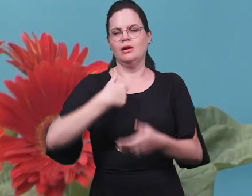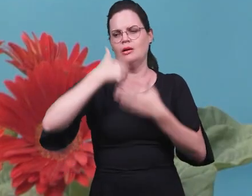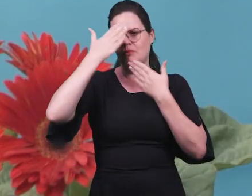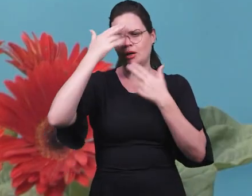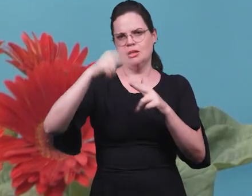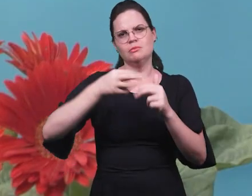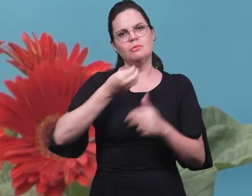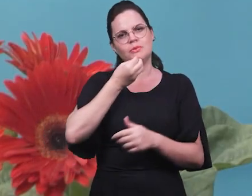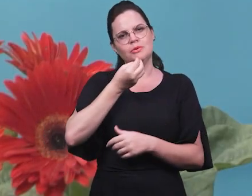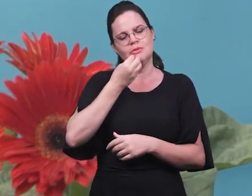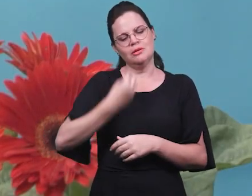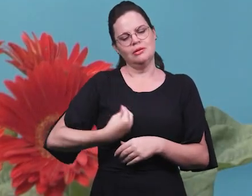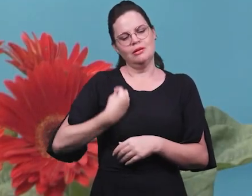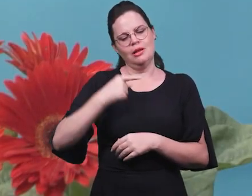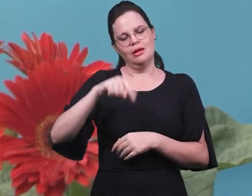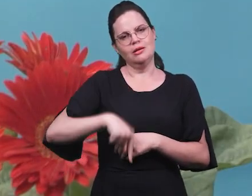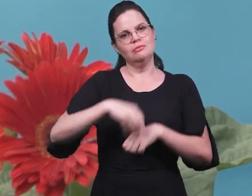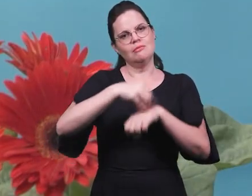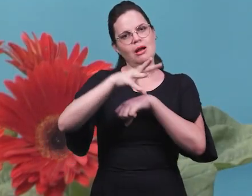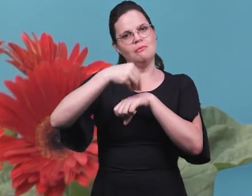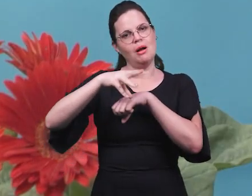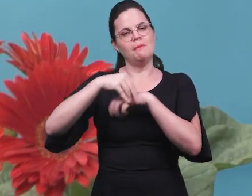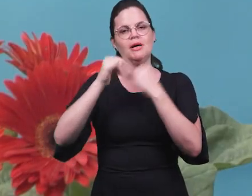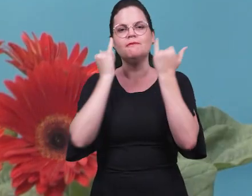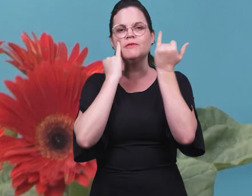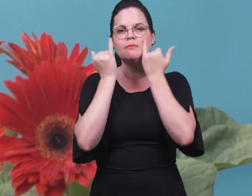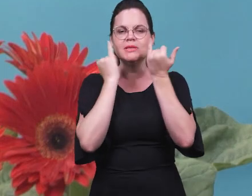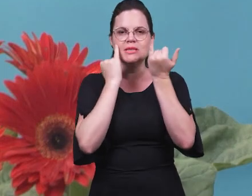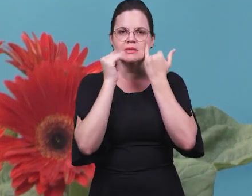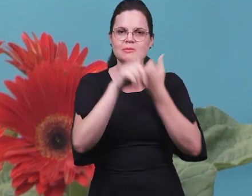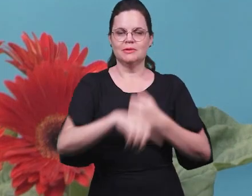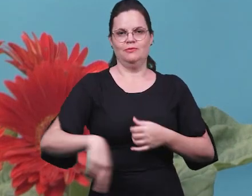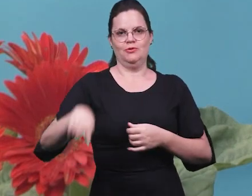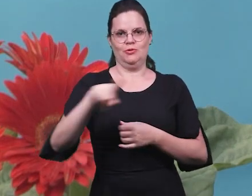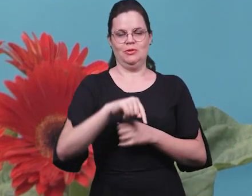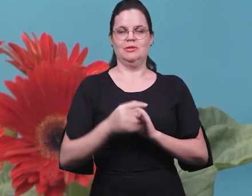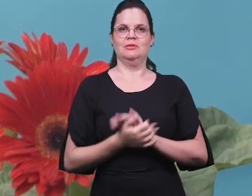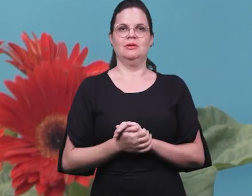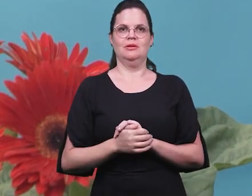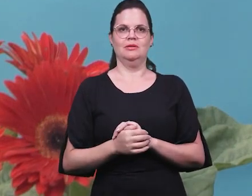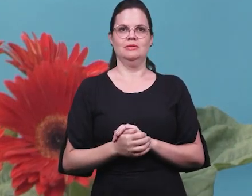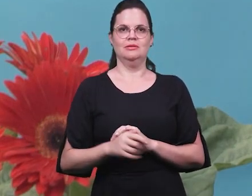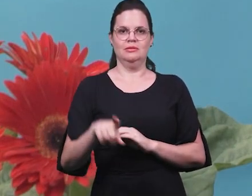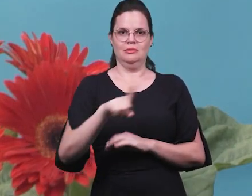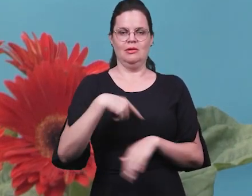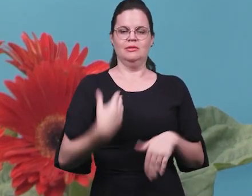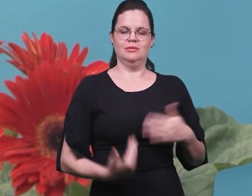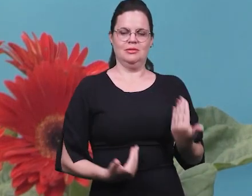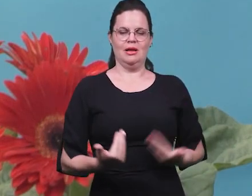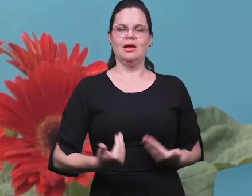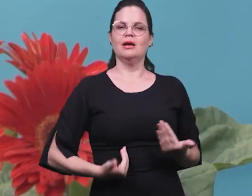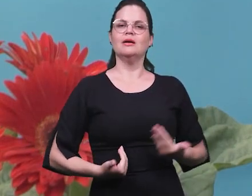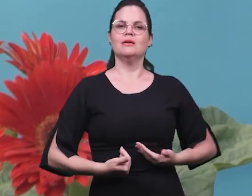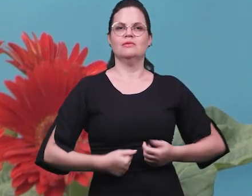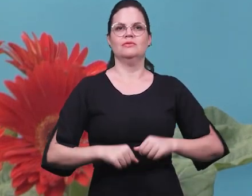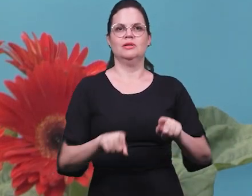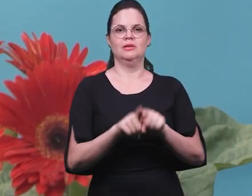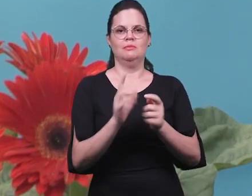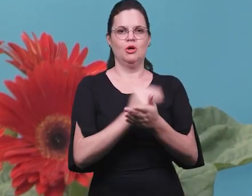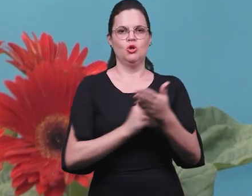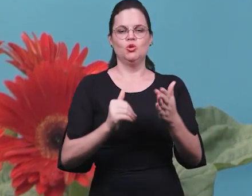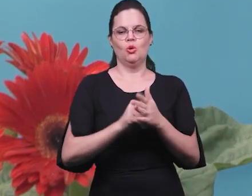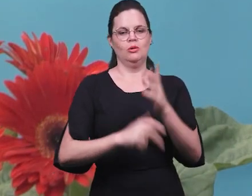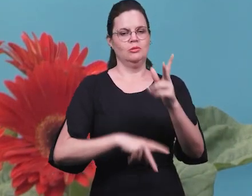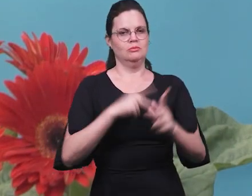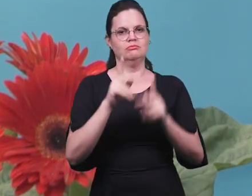que agradeço a oportunidade de estar trazendo um pouco mais de informação para o nosso povo, né, os nossos irmãos na fé, mas também para toda a